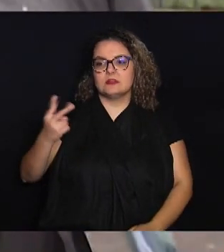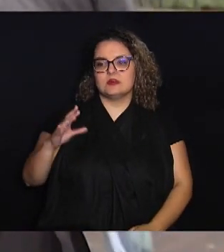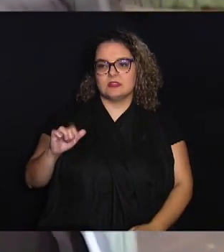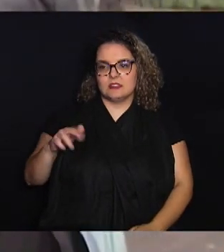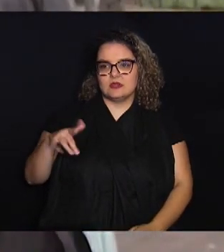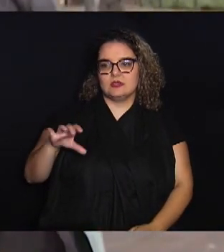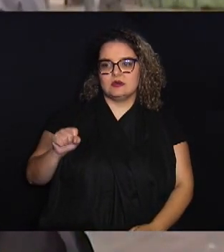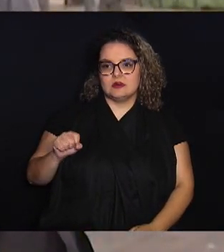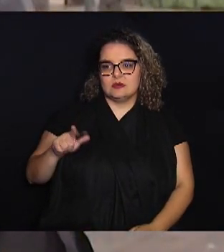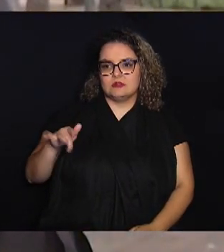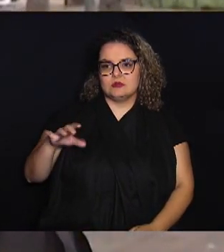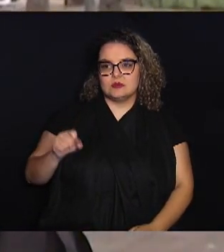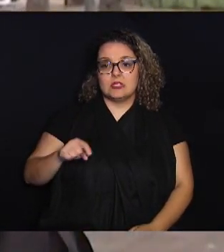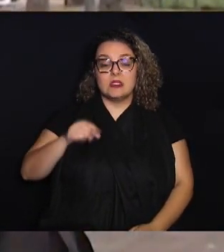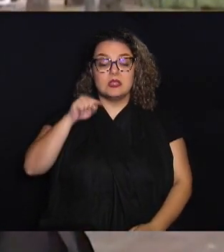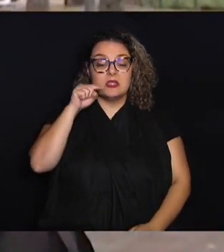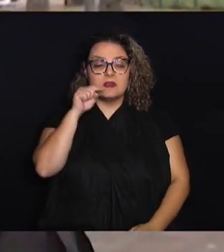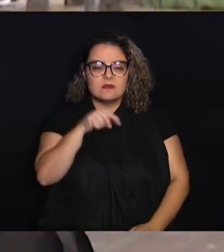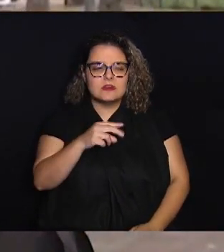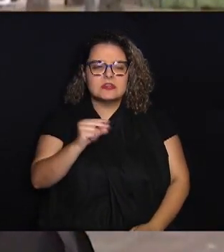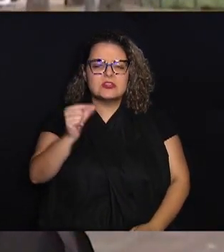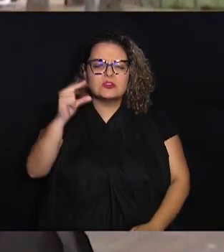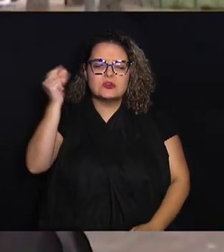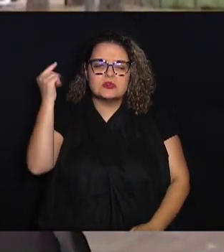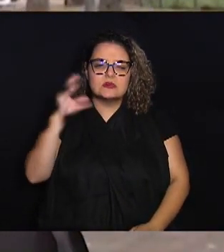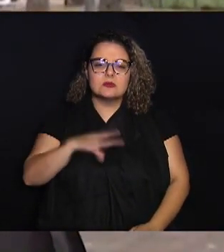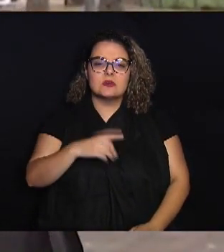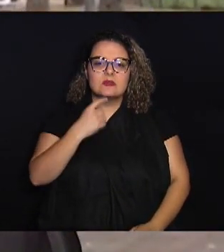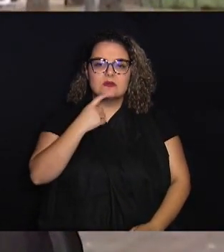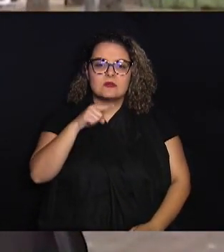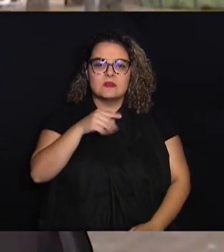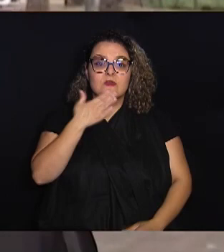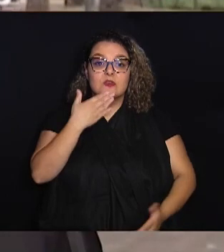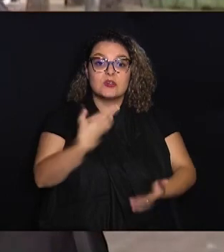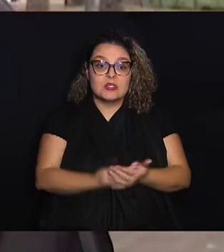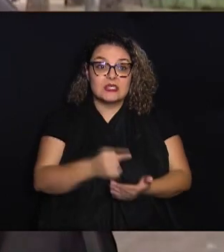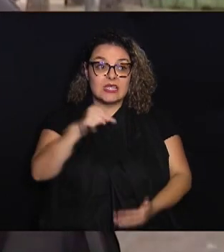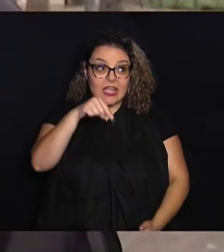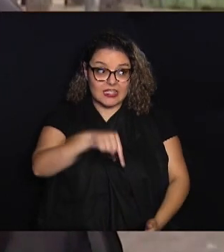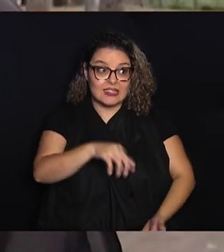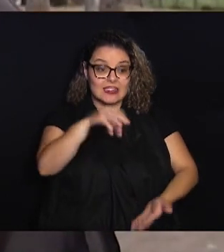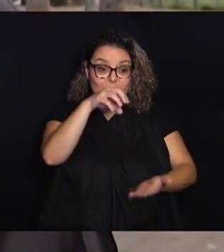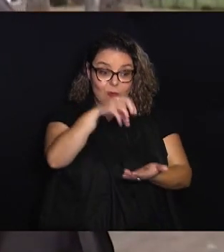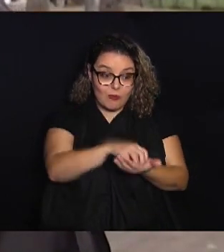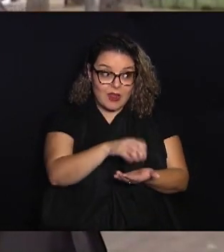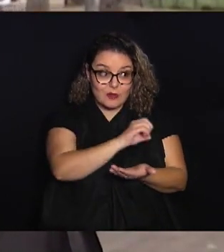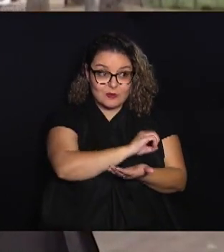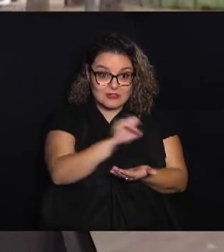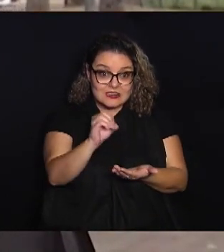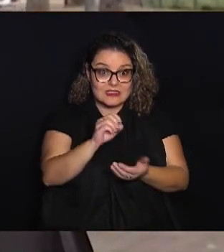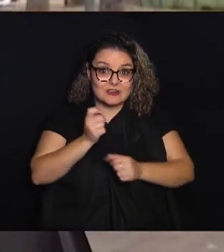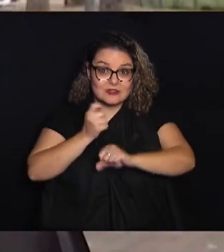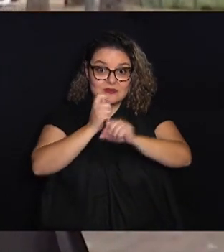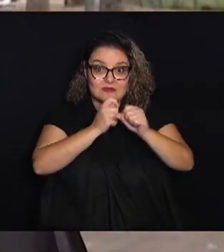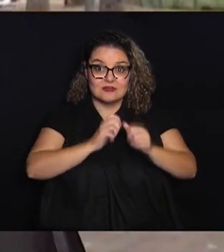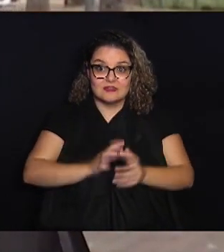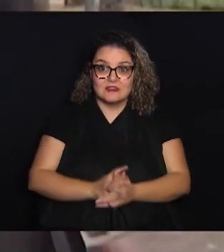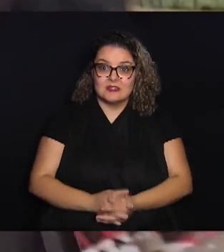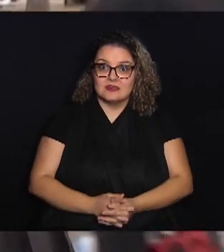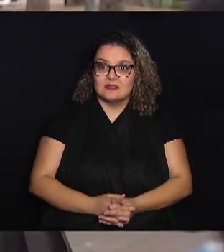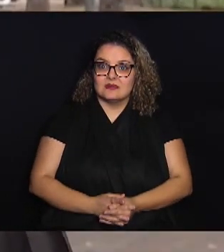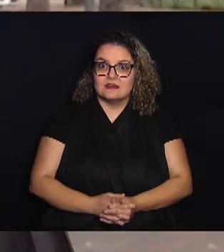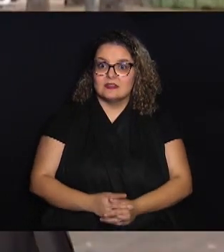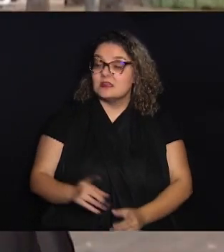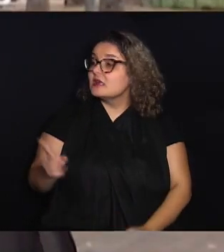sobre o Marco Zero, você que está aqui há um tempão na cidade, né? Ficou surpreso de saber que é aqui na frente do monumento do Carlos Gomes?